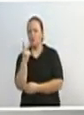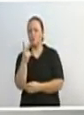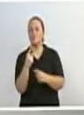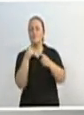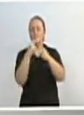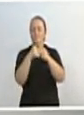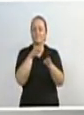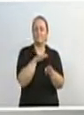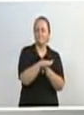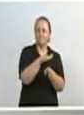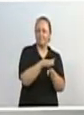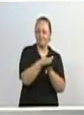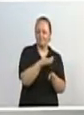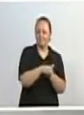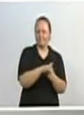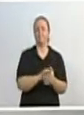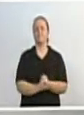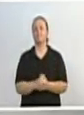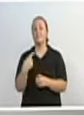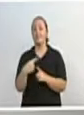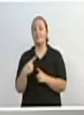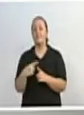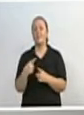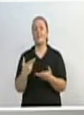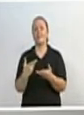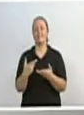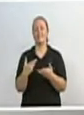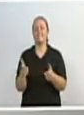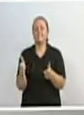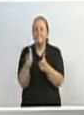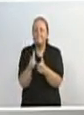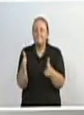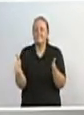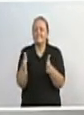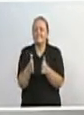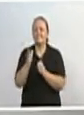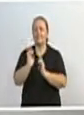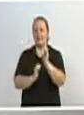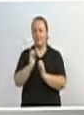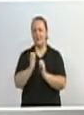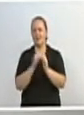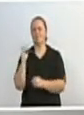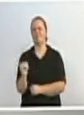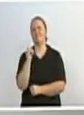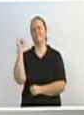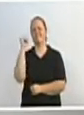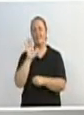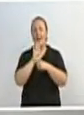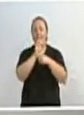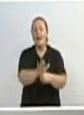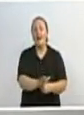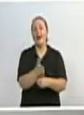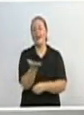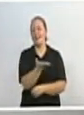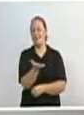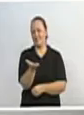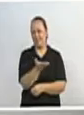pequeno empresário é fundamental, e o pessoal da Vigilância Sanitária sabe disso, o quão importante é a gente poder estender a mão para o micro e pequeno